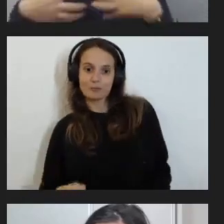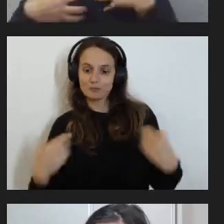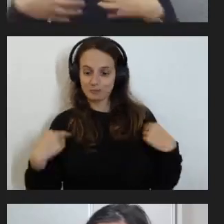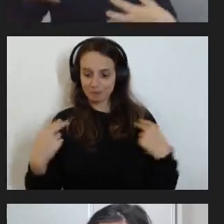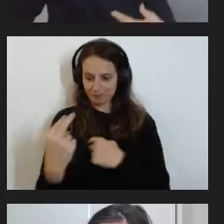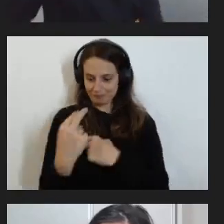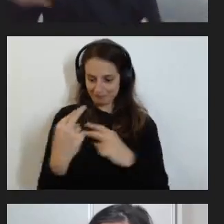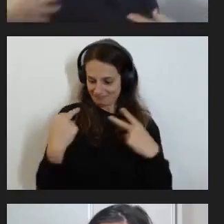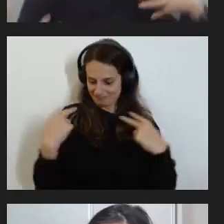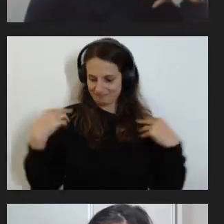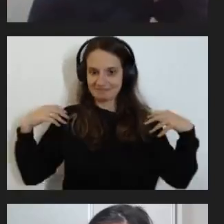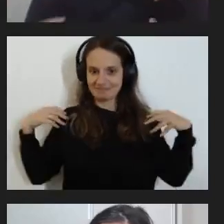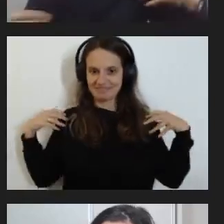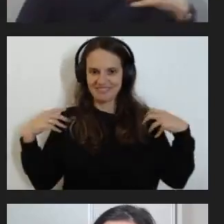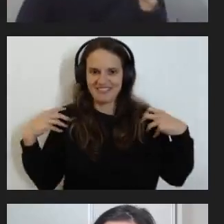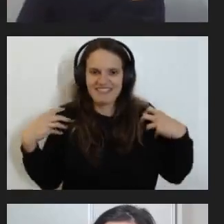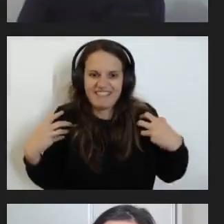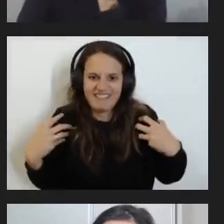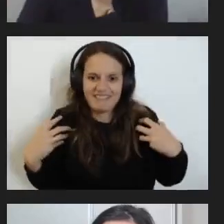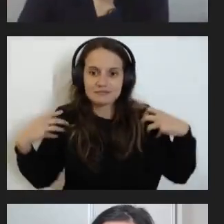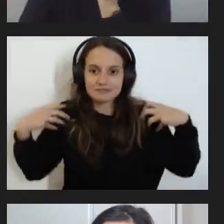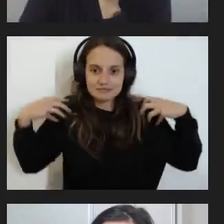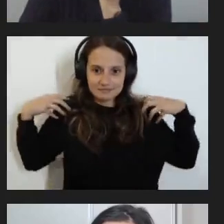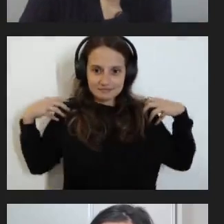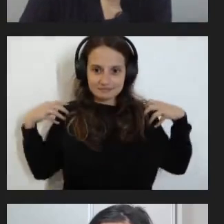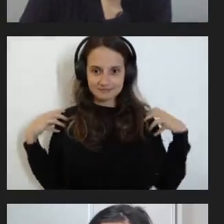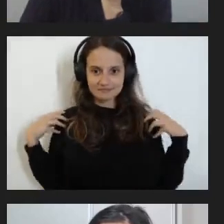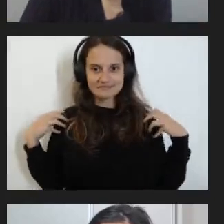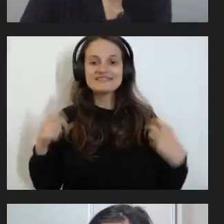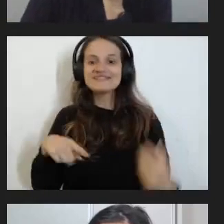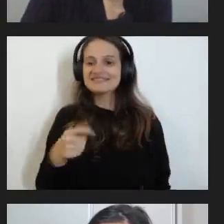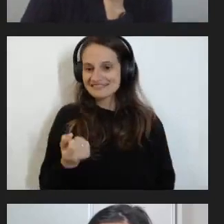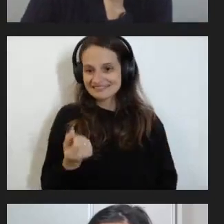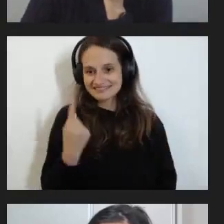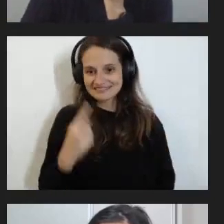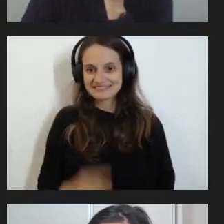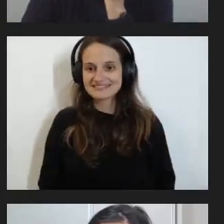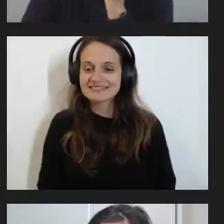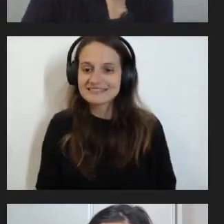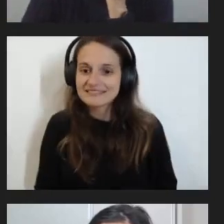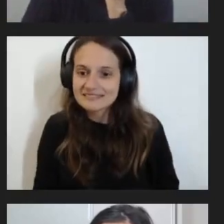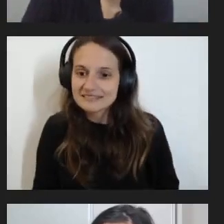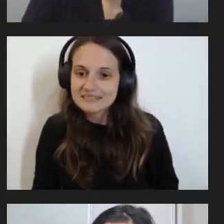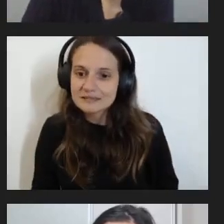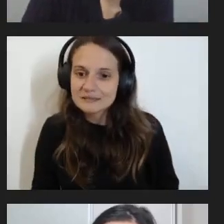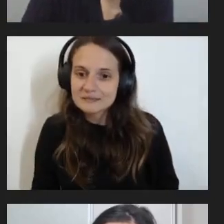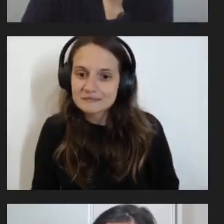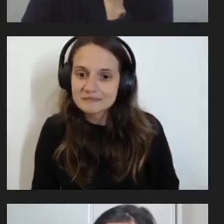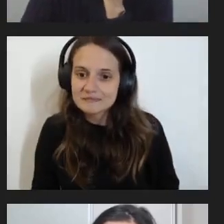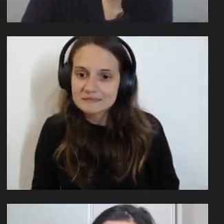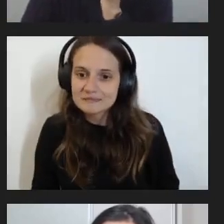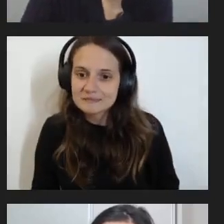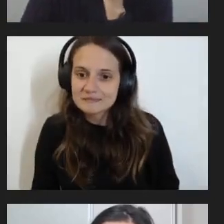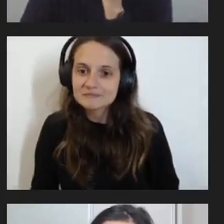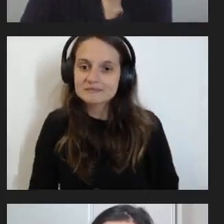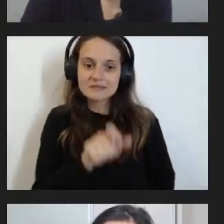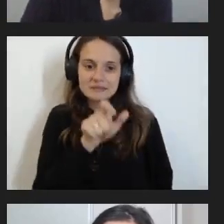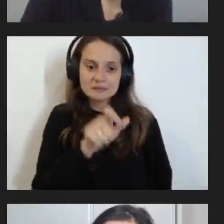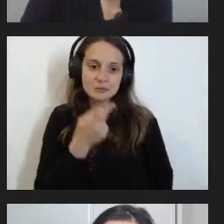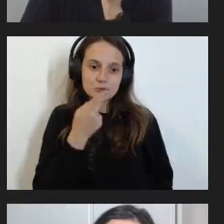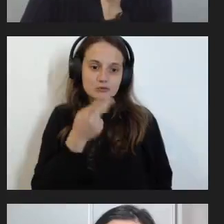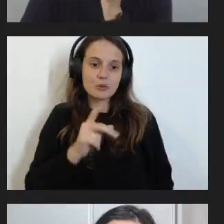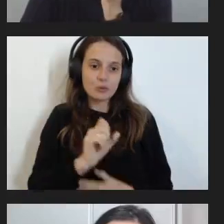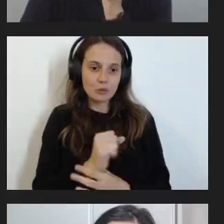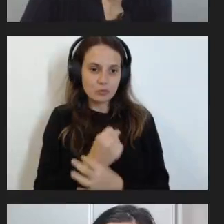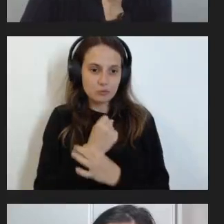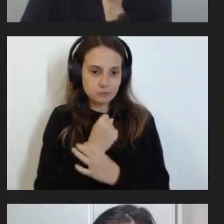o que, eu tô assim, eu tô assado. É muito engraçado isso. Eu sempre fortaleço o mangueto rotador. Muito bem,